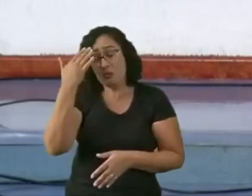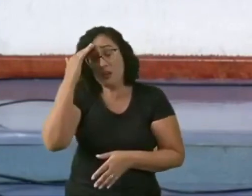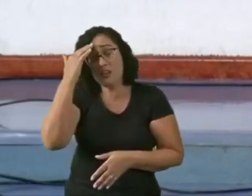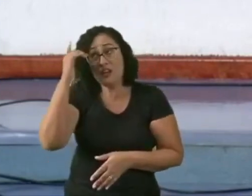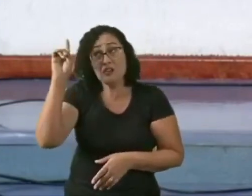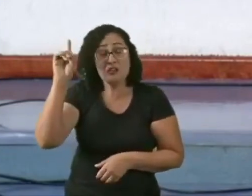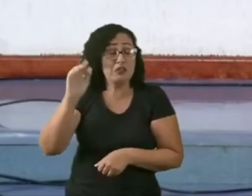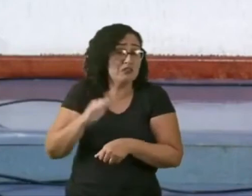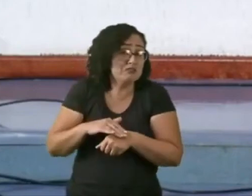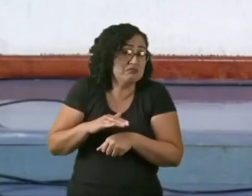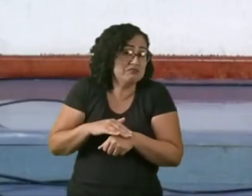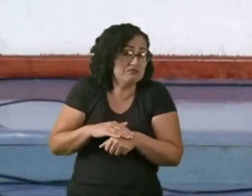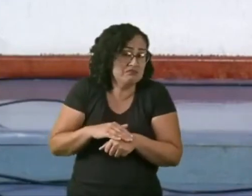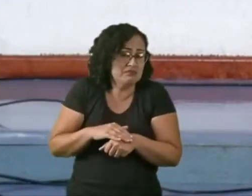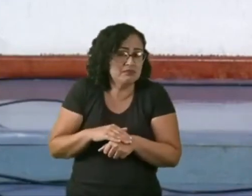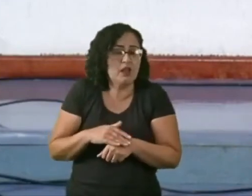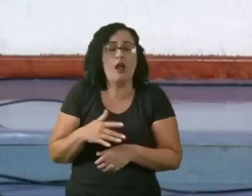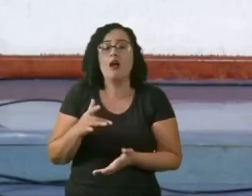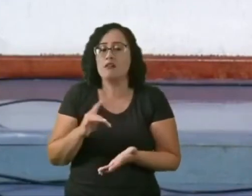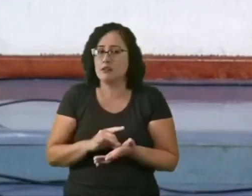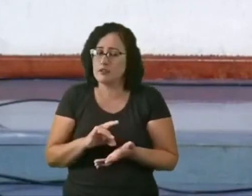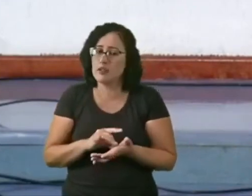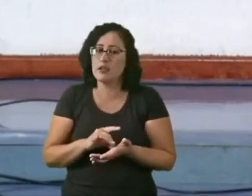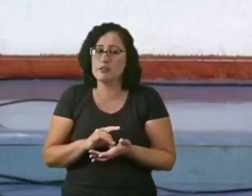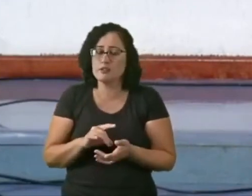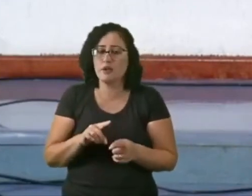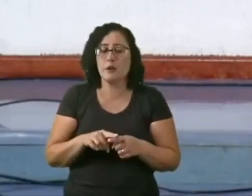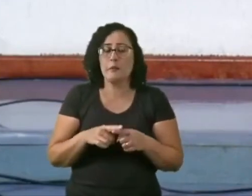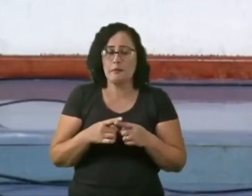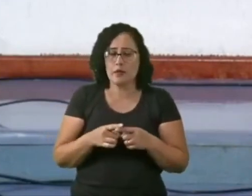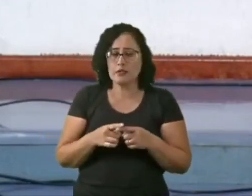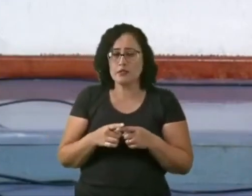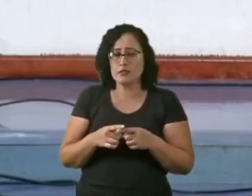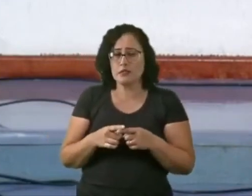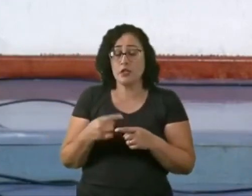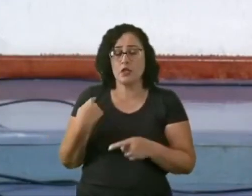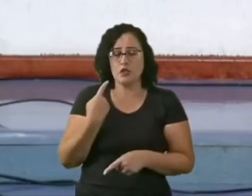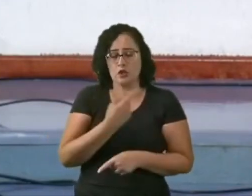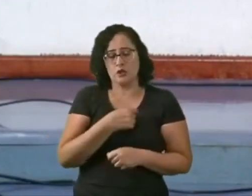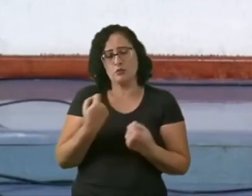tudo que Deus faz, saiba que tudo que Deus faz